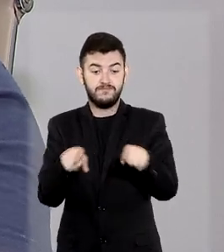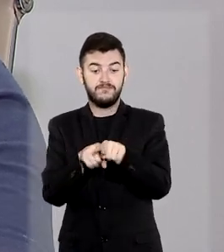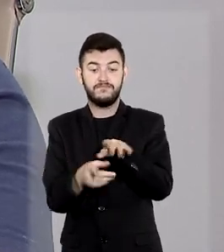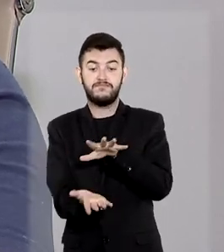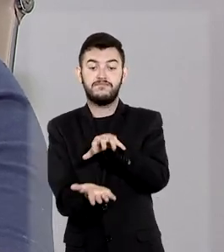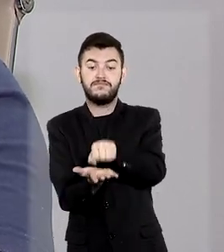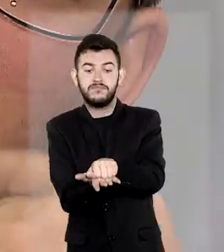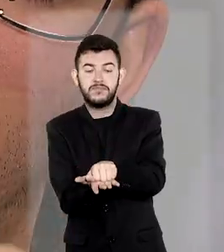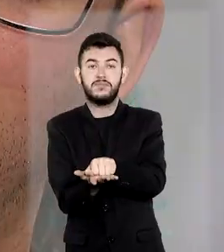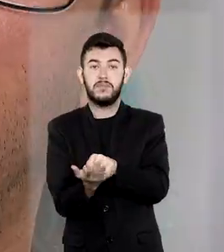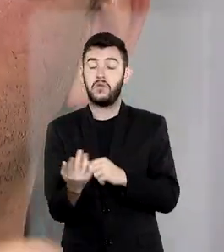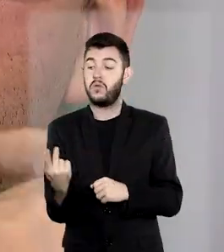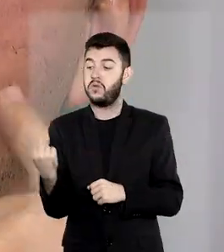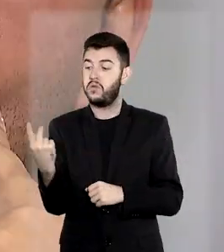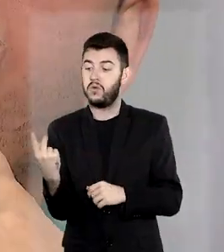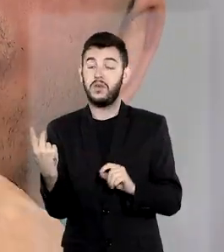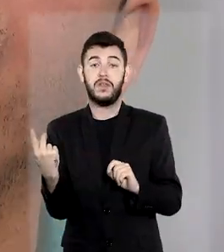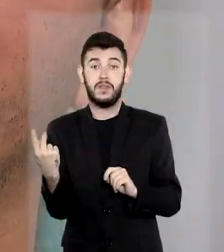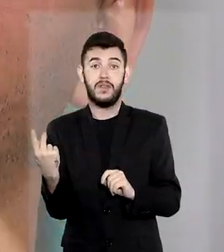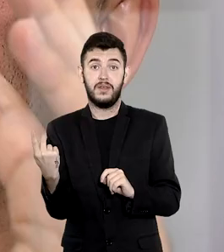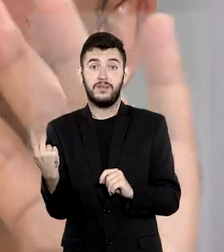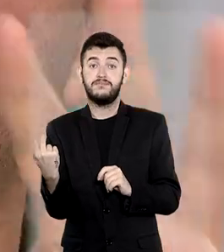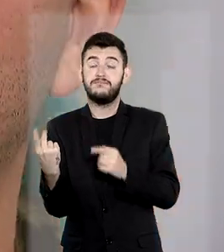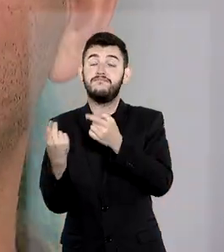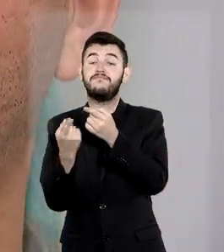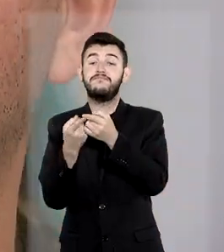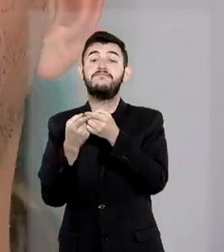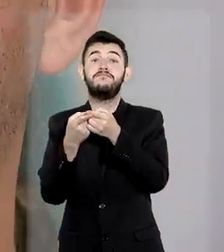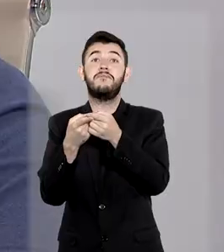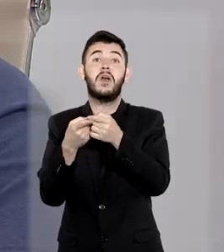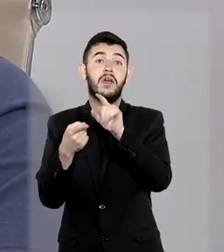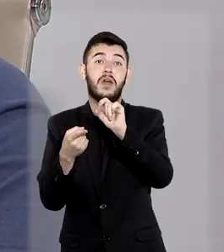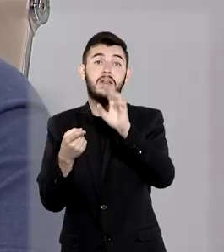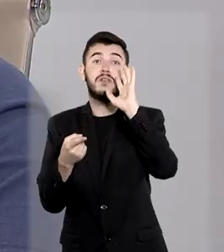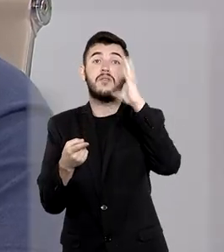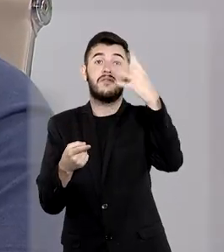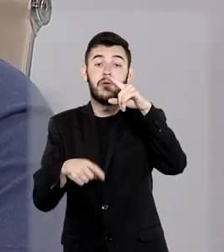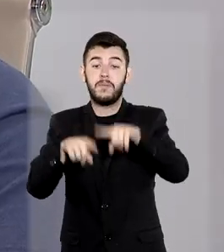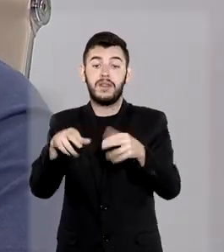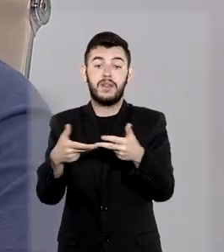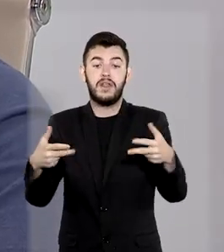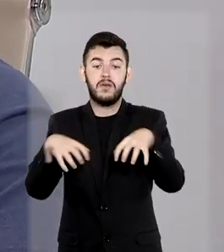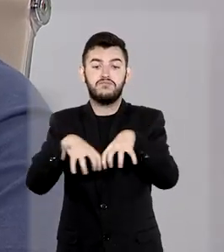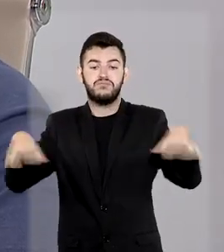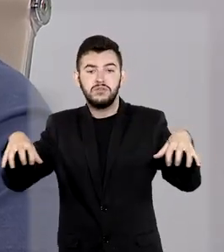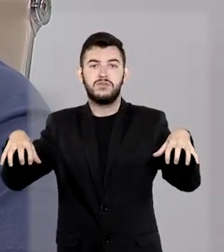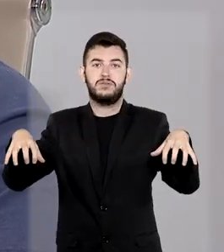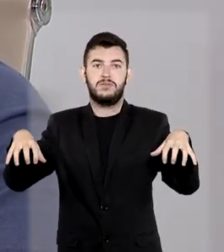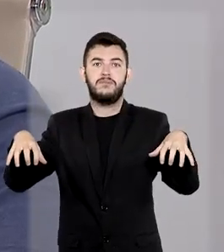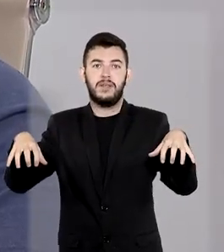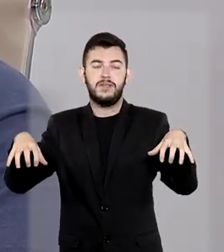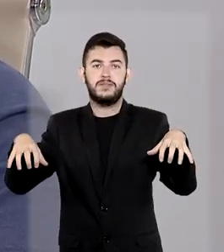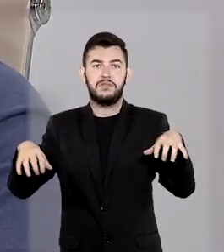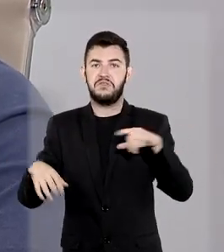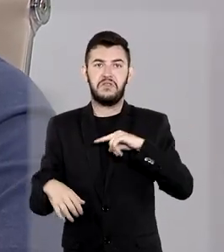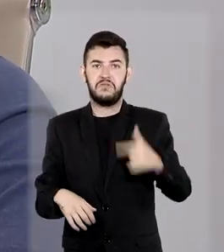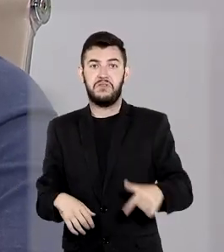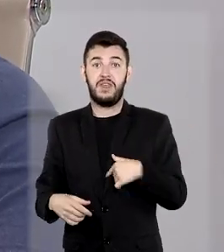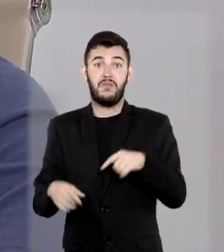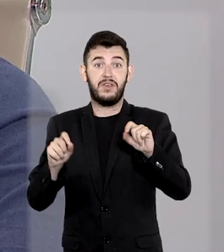e a ex-companheira decidiram pela separação total de bens. Eu acredito que não existam separações